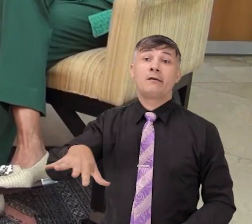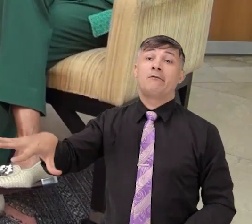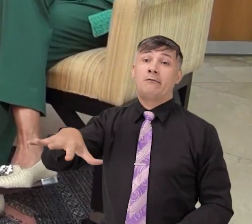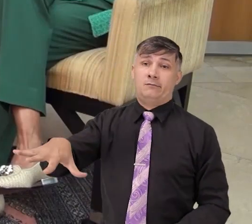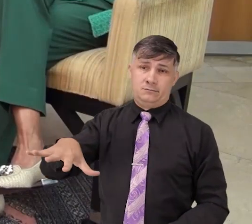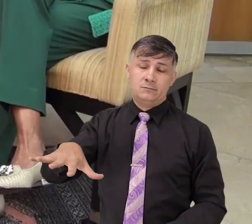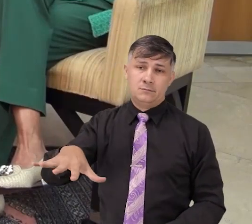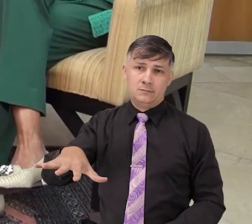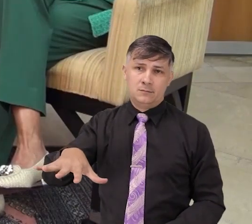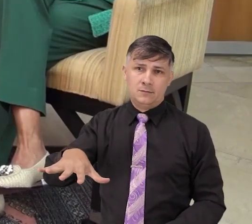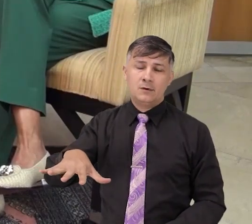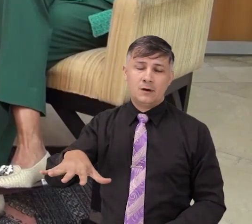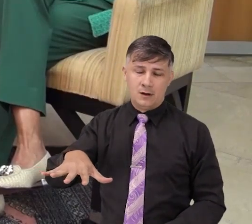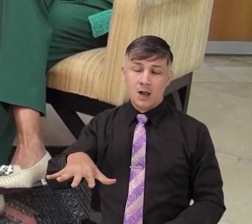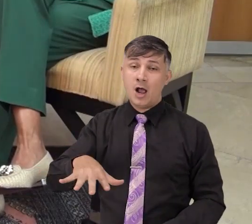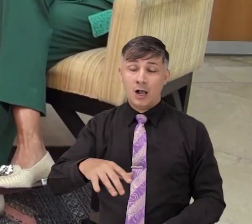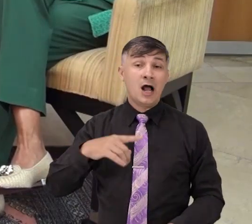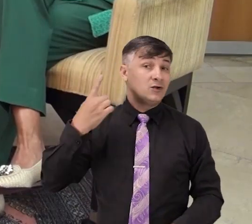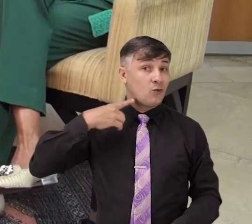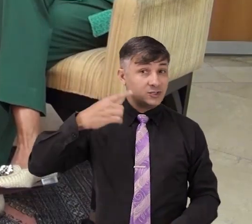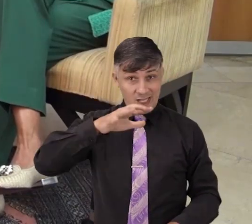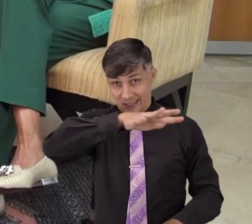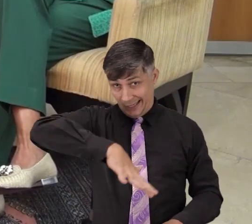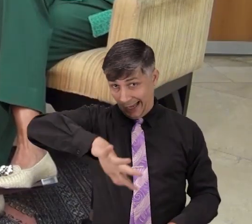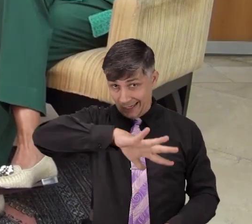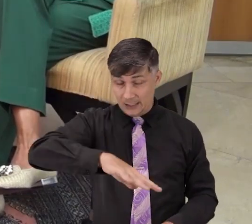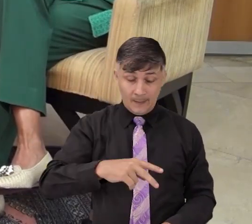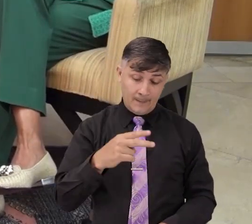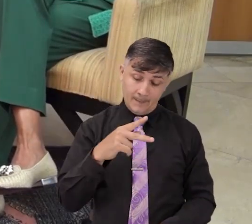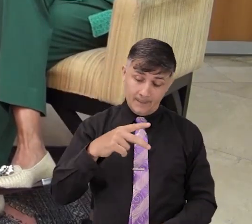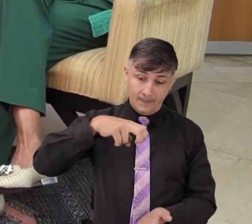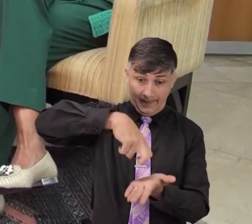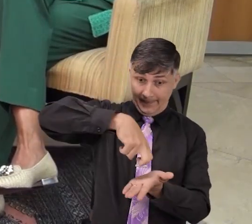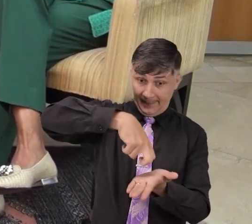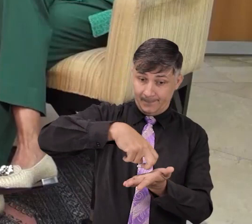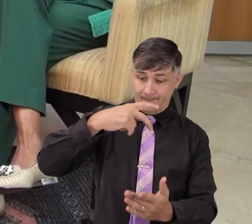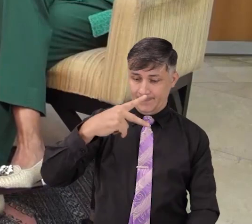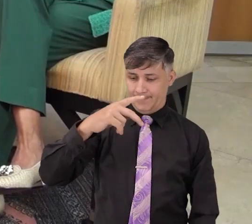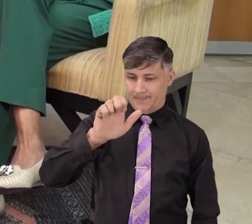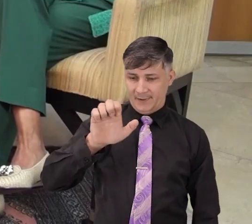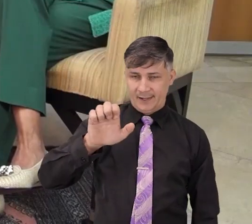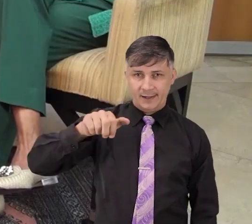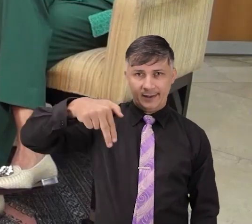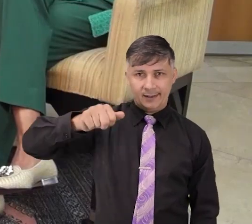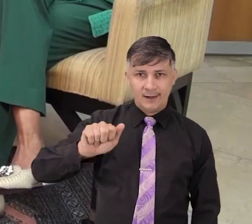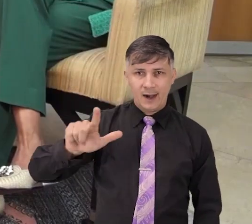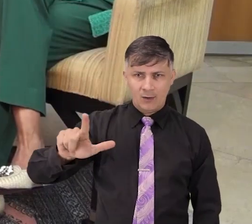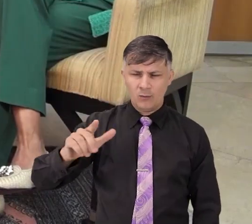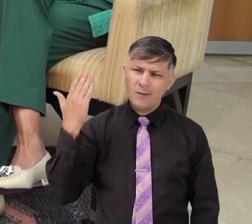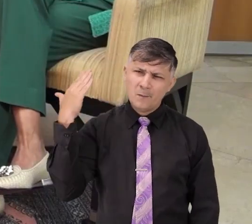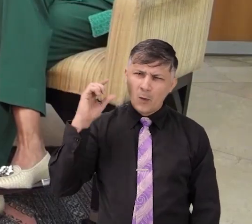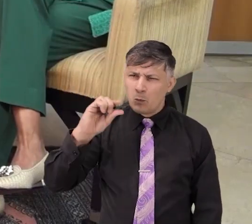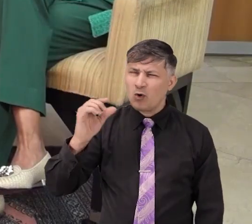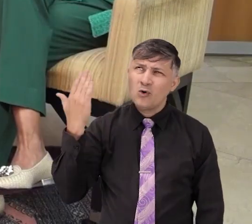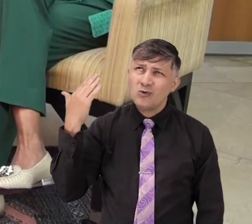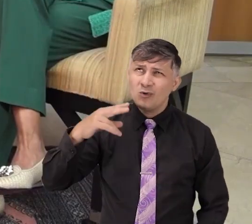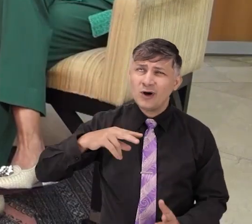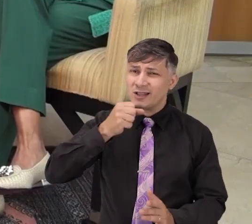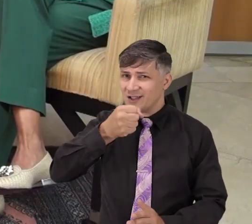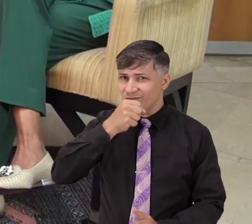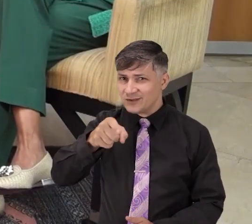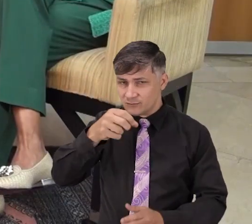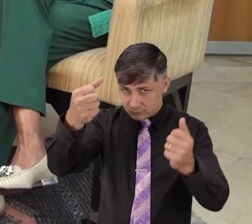advocacia na área penal, né, mas o fato... Você inclusive disse numa recente entrevista que eu